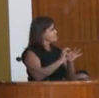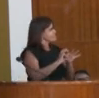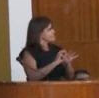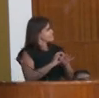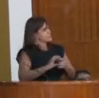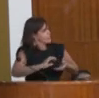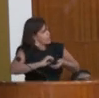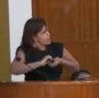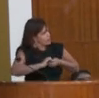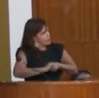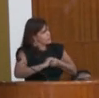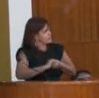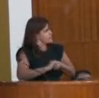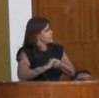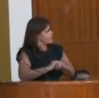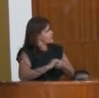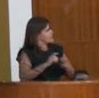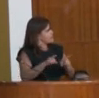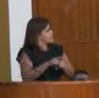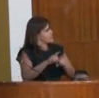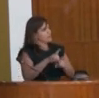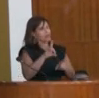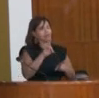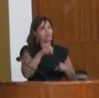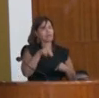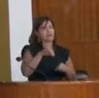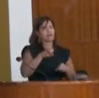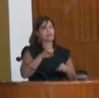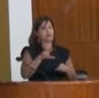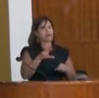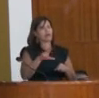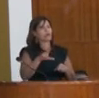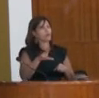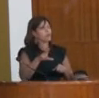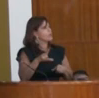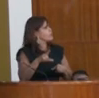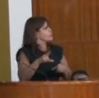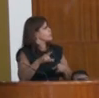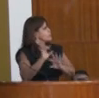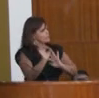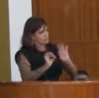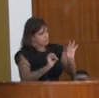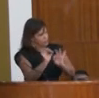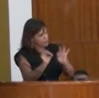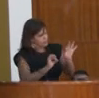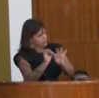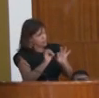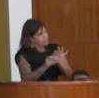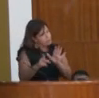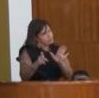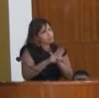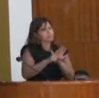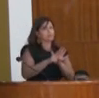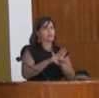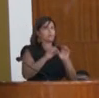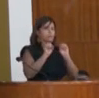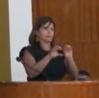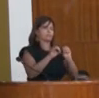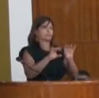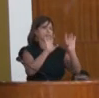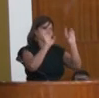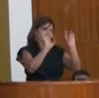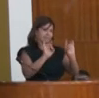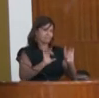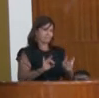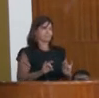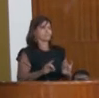aqui meu amigo Daniel Bove, superintendente de projetos para educação especial, representando aqui a nossa